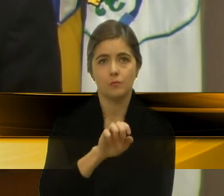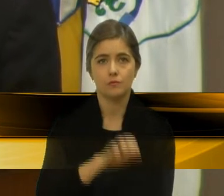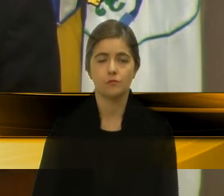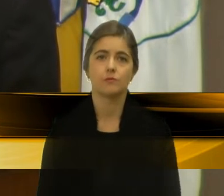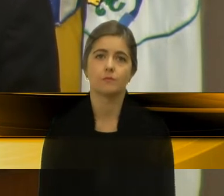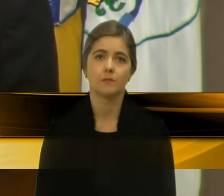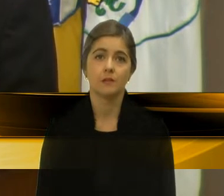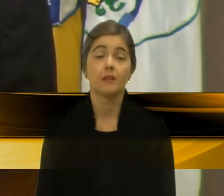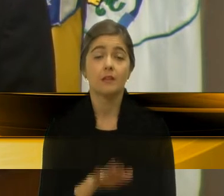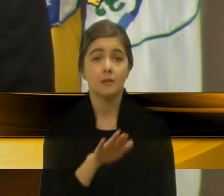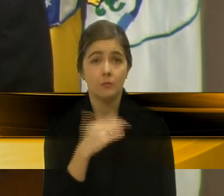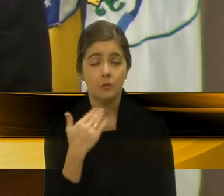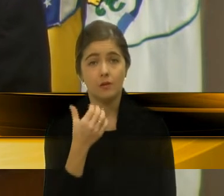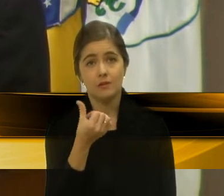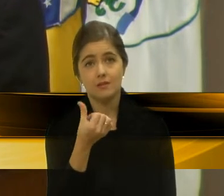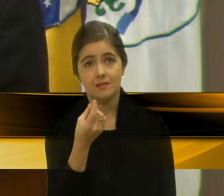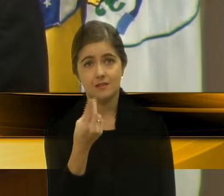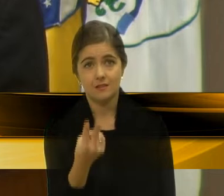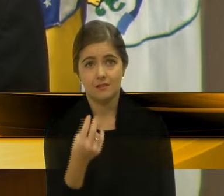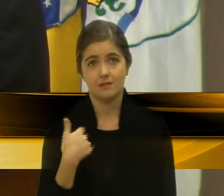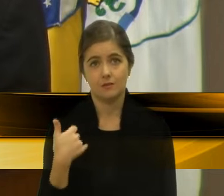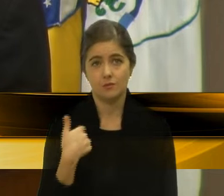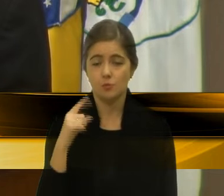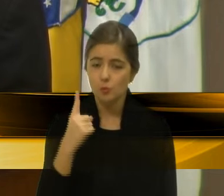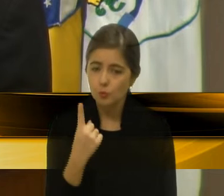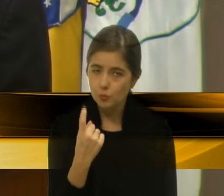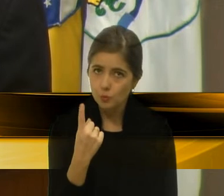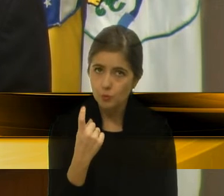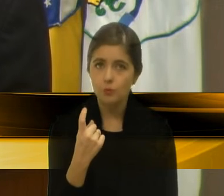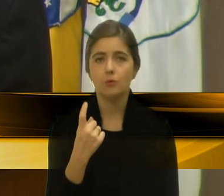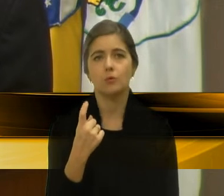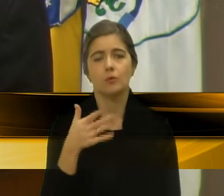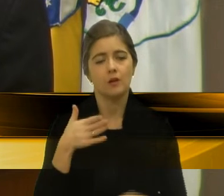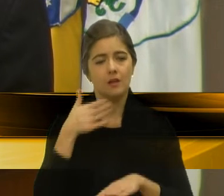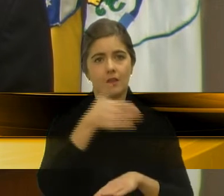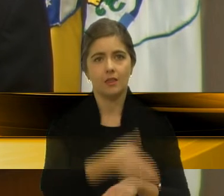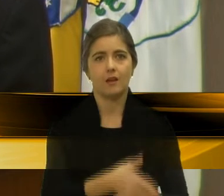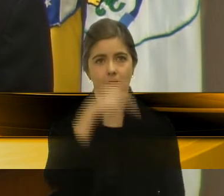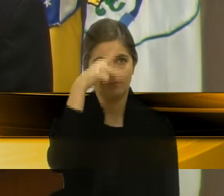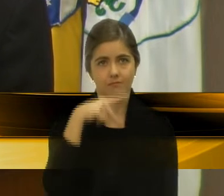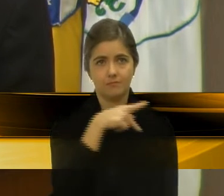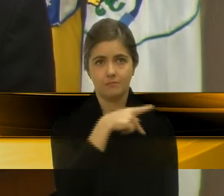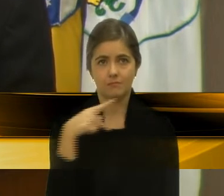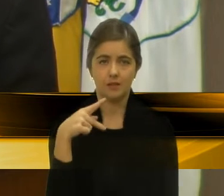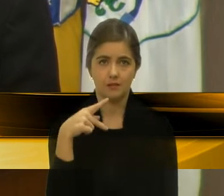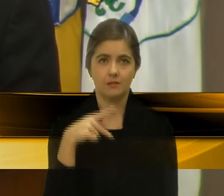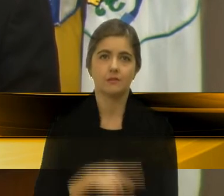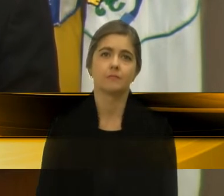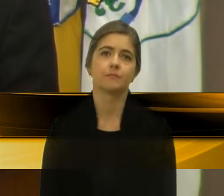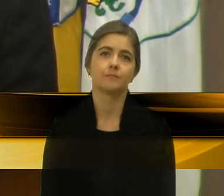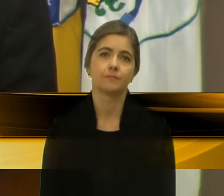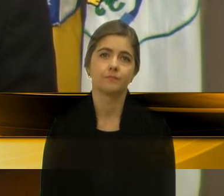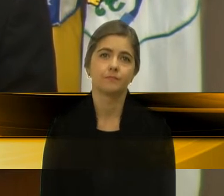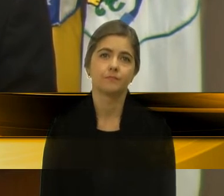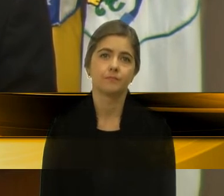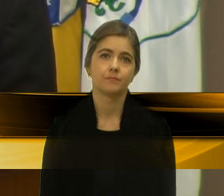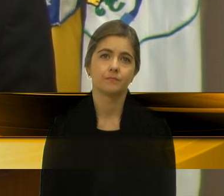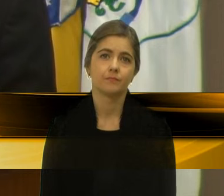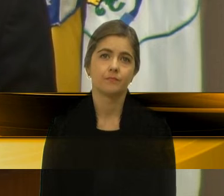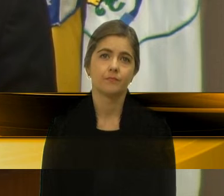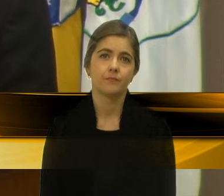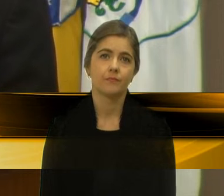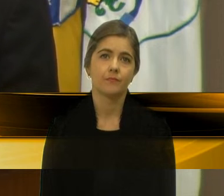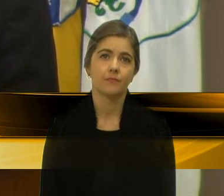Ele foi o único a ingressar e formar-se como sacerdote na congregação, indo então embora